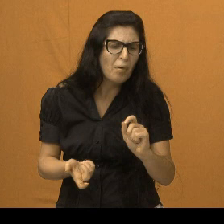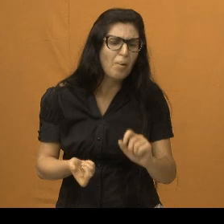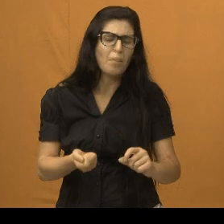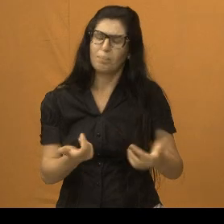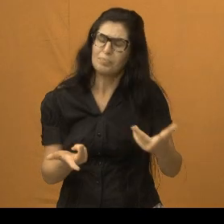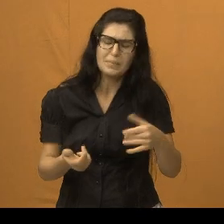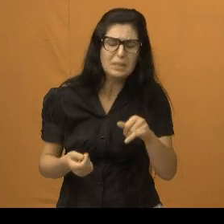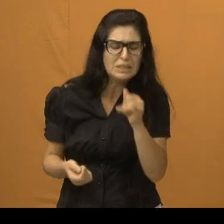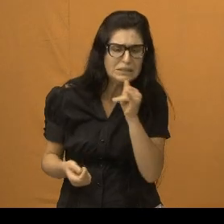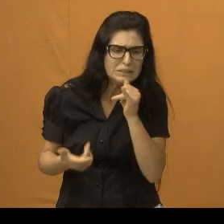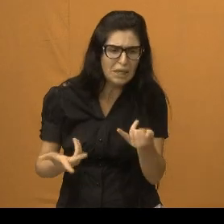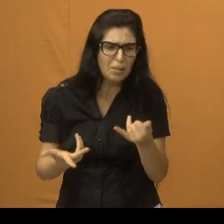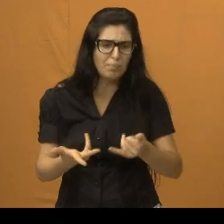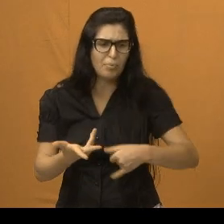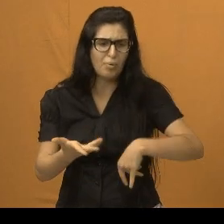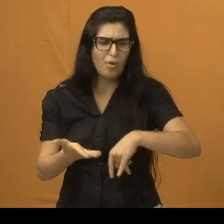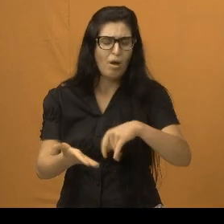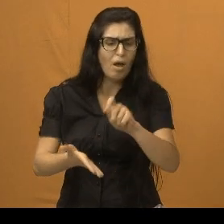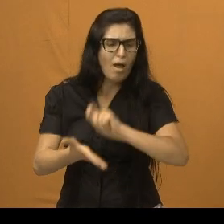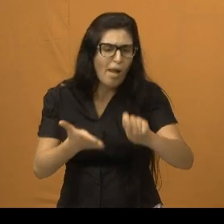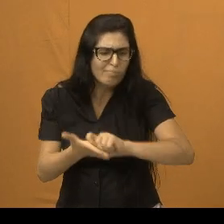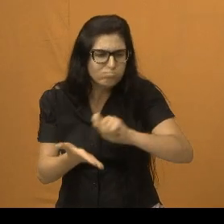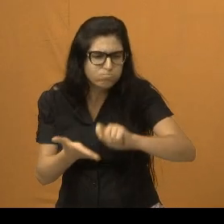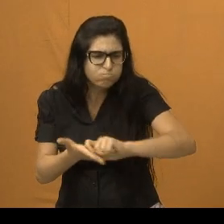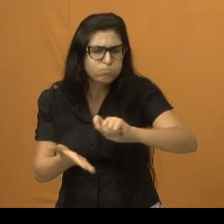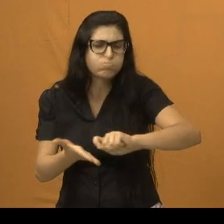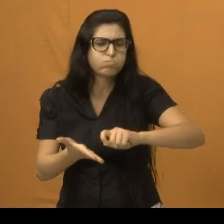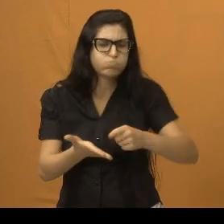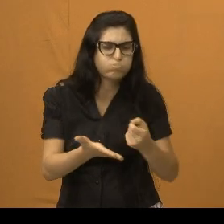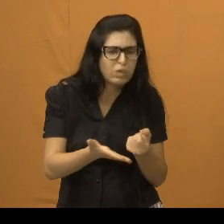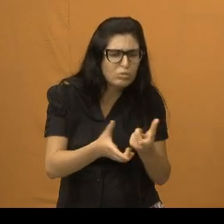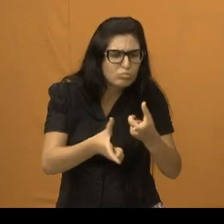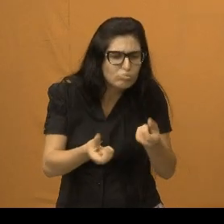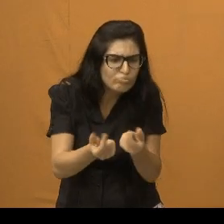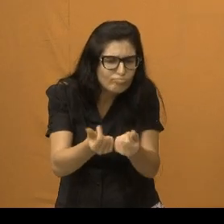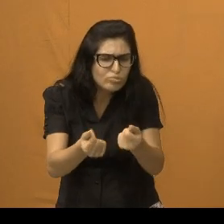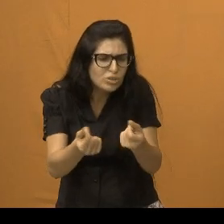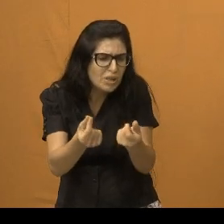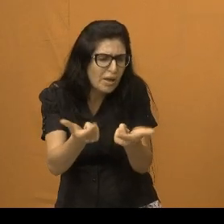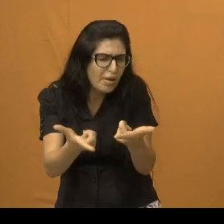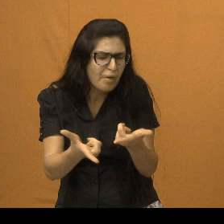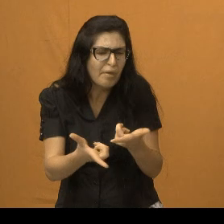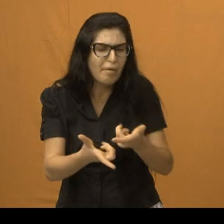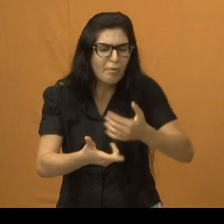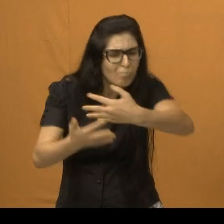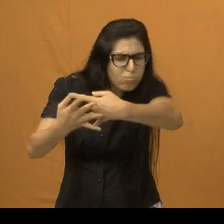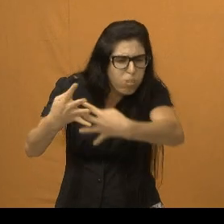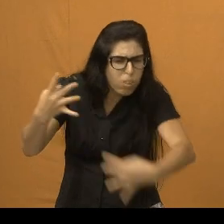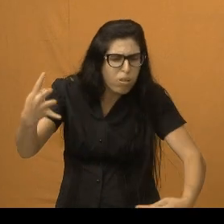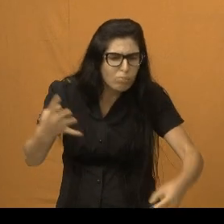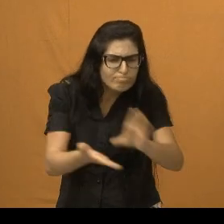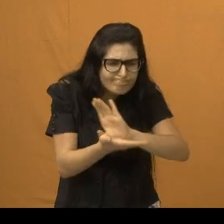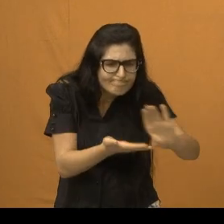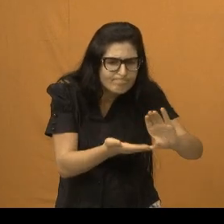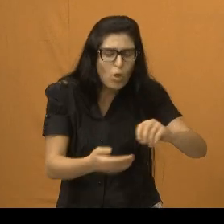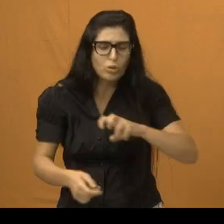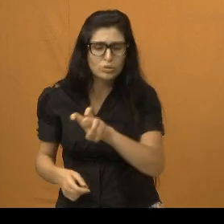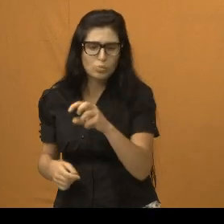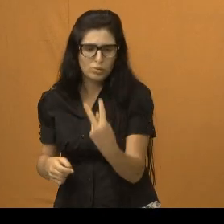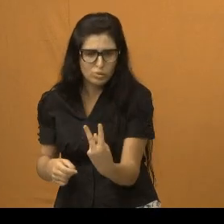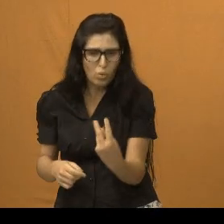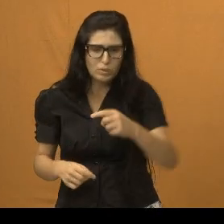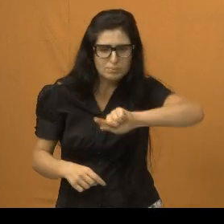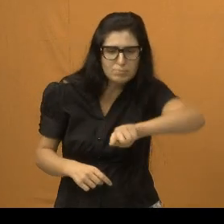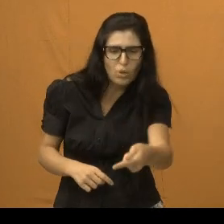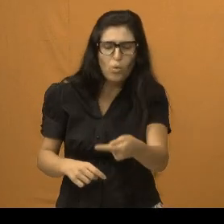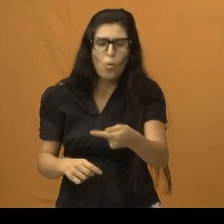autarquias, né, que são consolidadas nessa rubrica, né, tivemos a meta orçada de 52.105.000 e